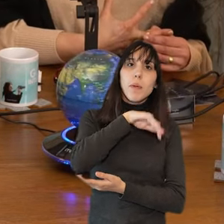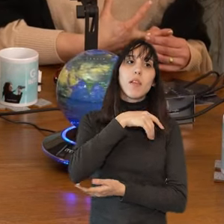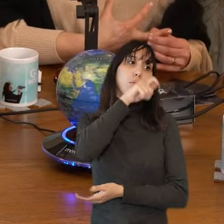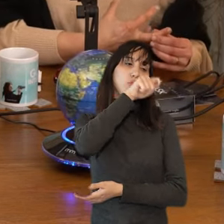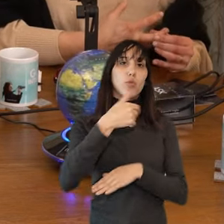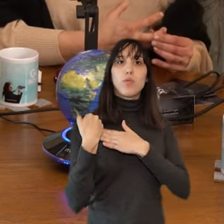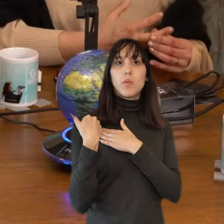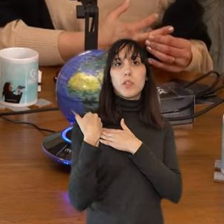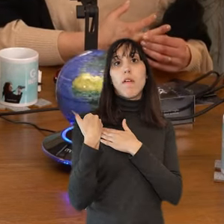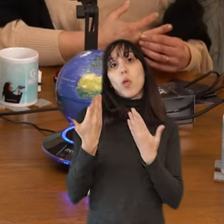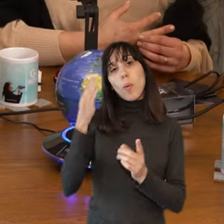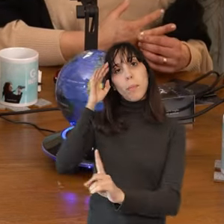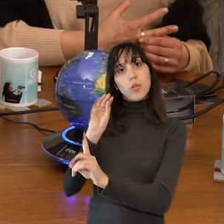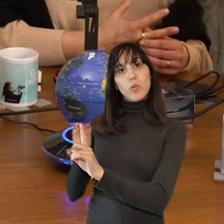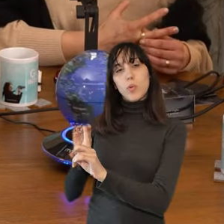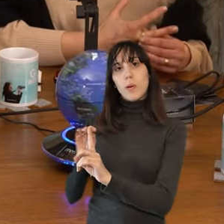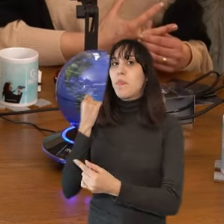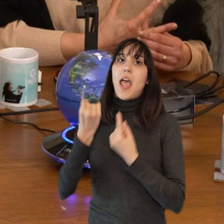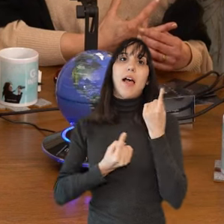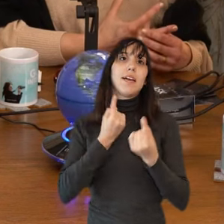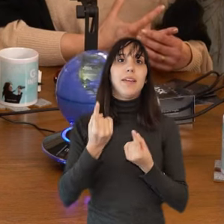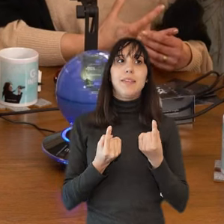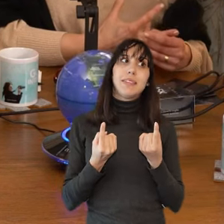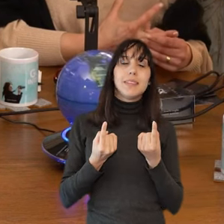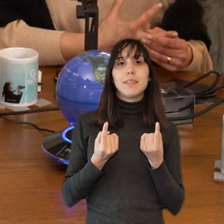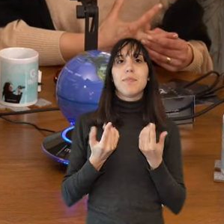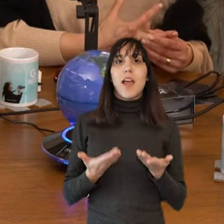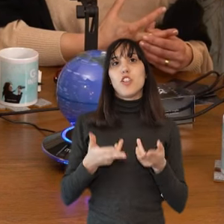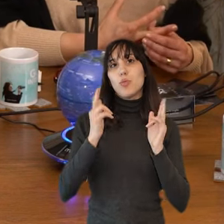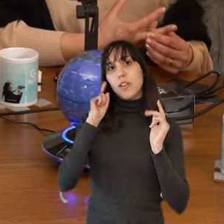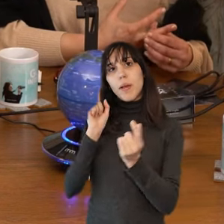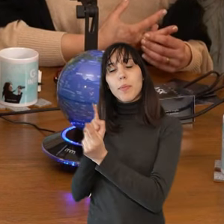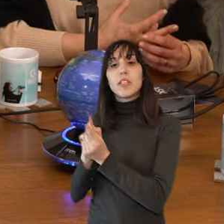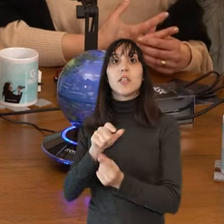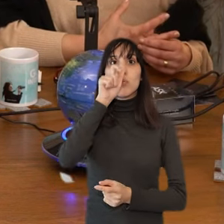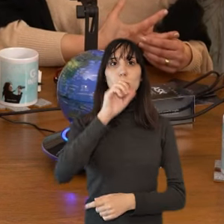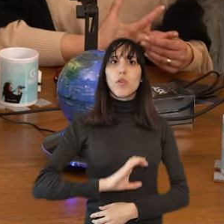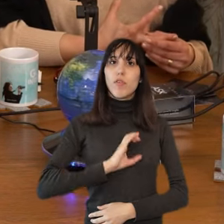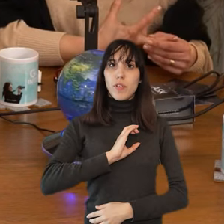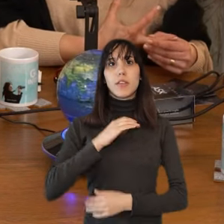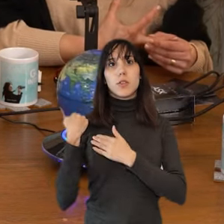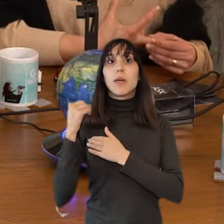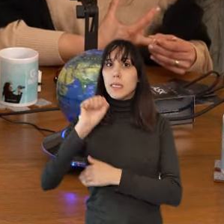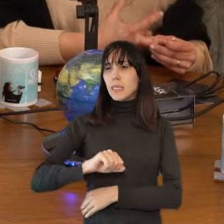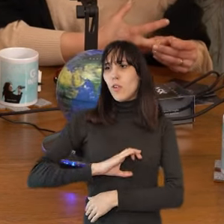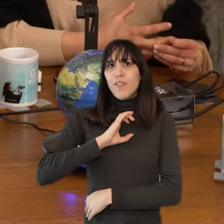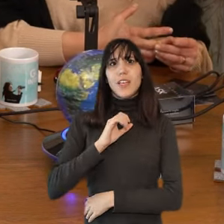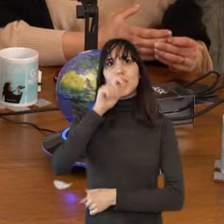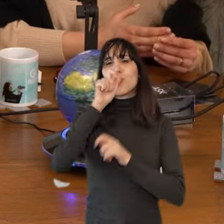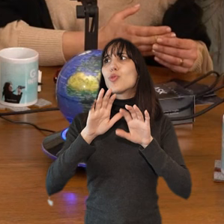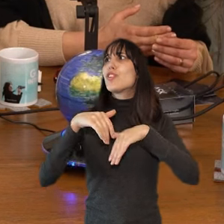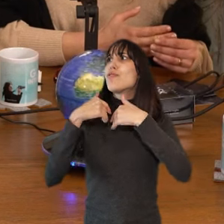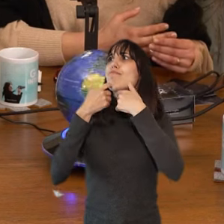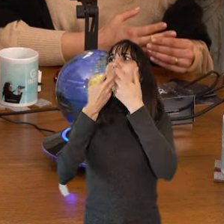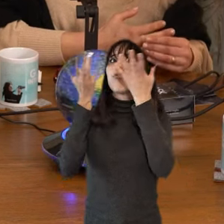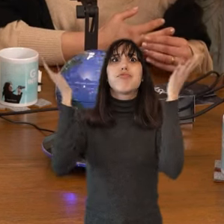responsável ou o mentor portanto alguém que esteja disponível para isso confiança e responsável confiança Então existe imensa gente a